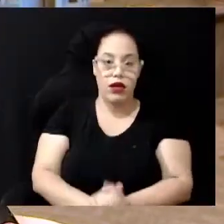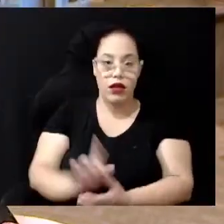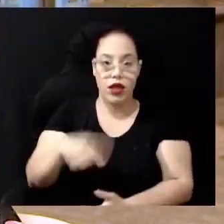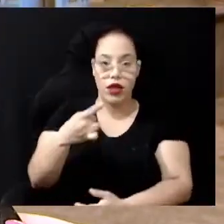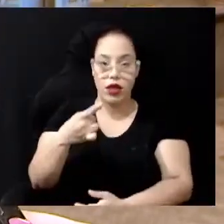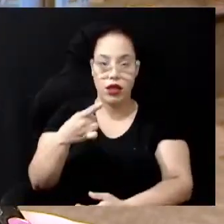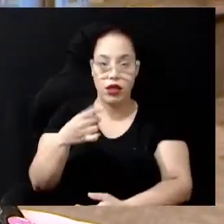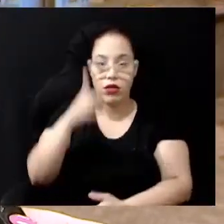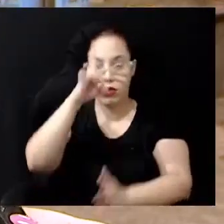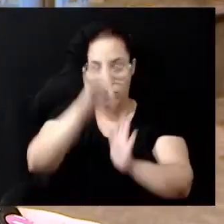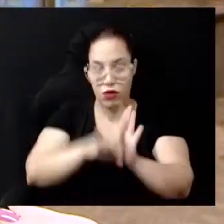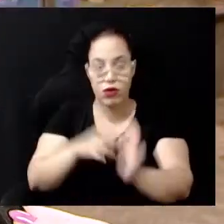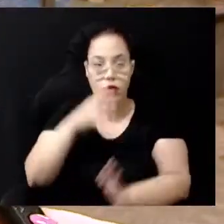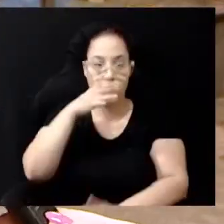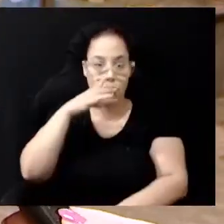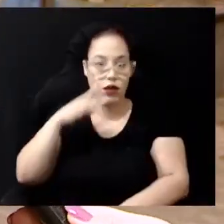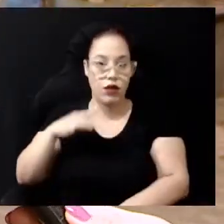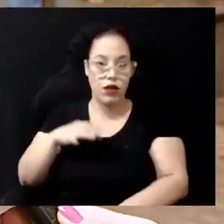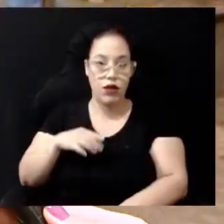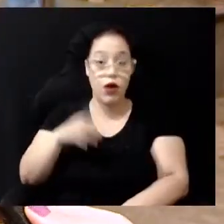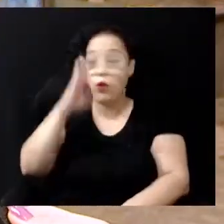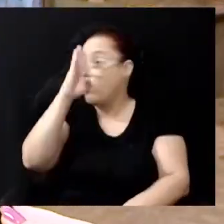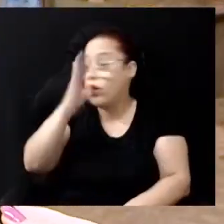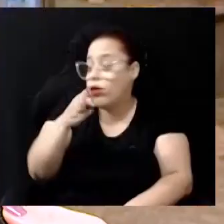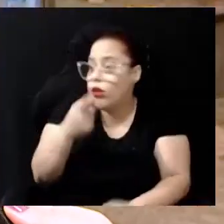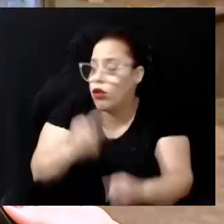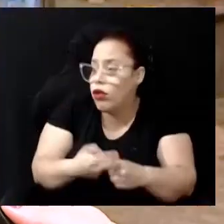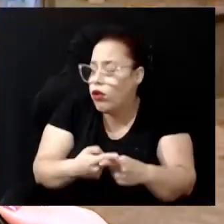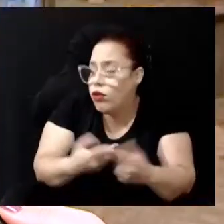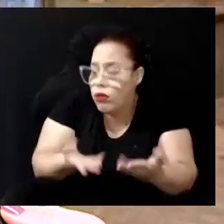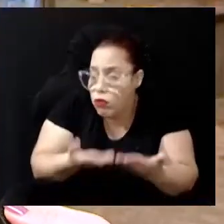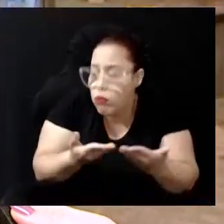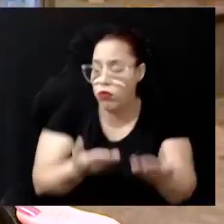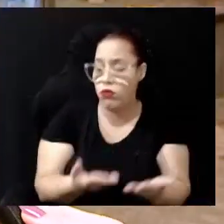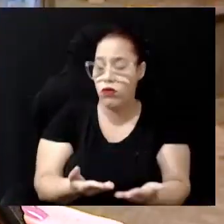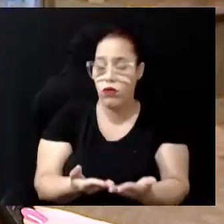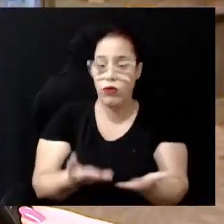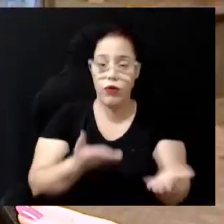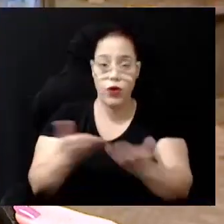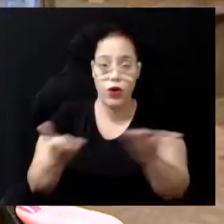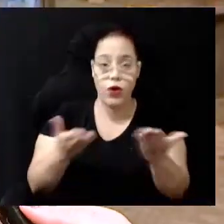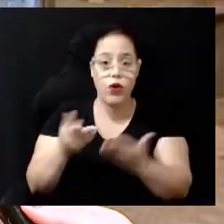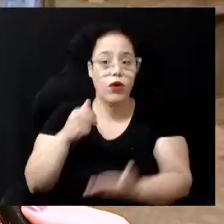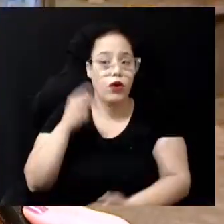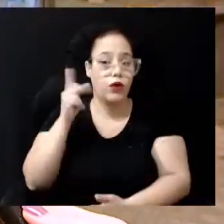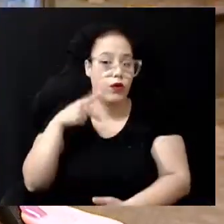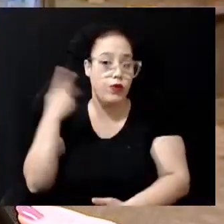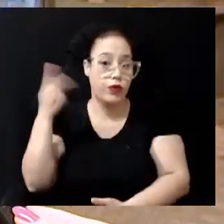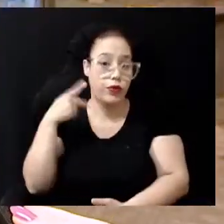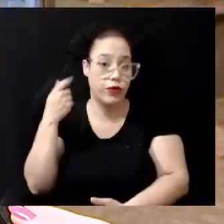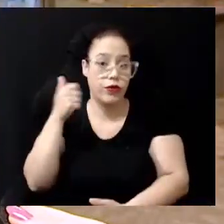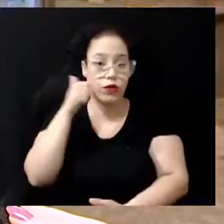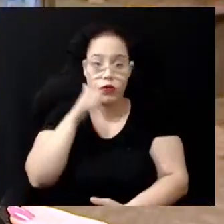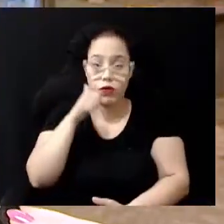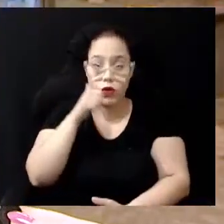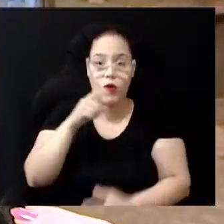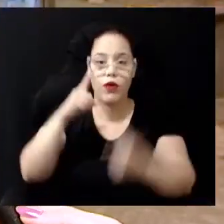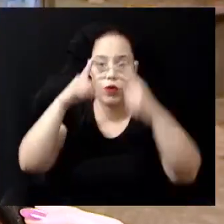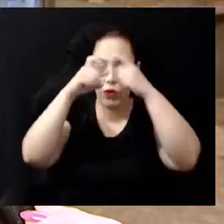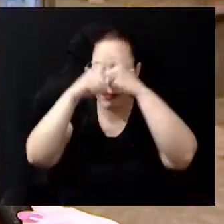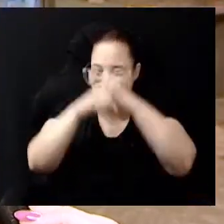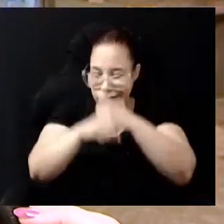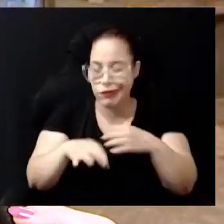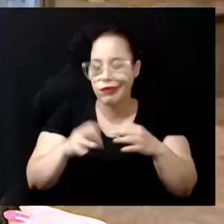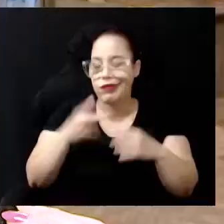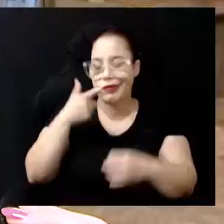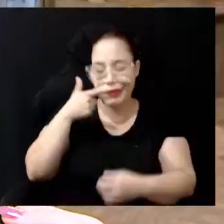política além de ser um direito das crianças é fundamental porque é uma condição para participação política das mulheres Esse é